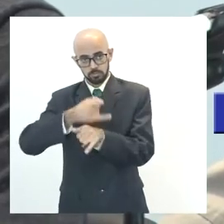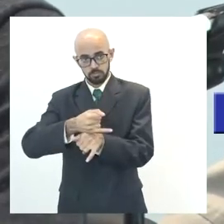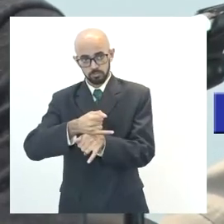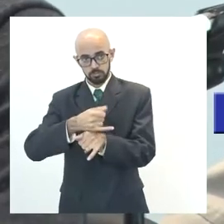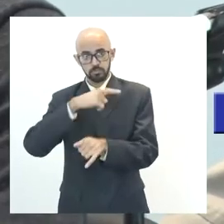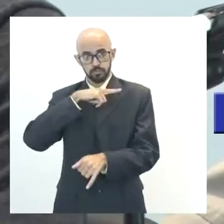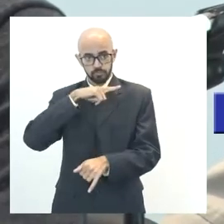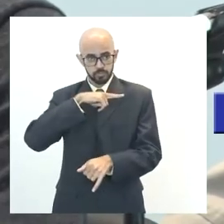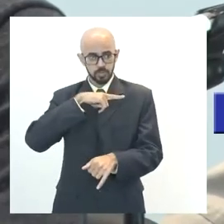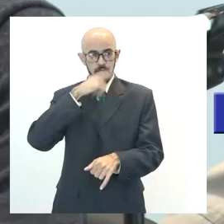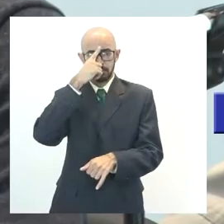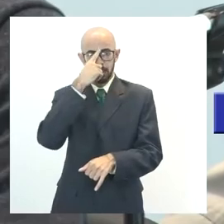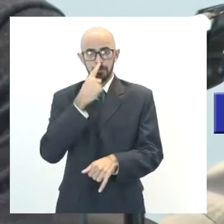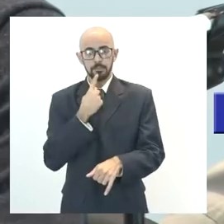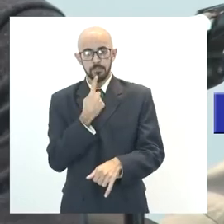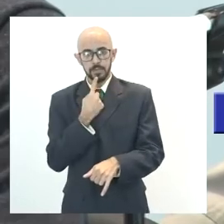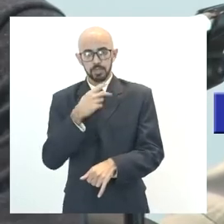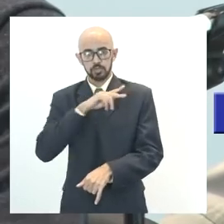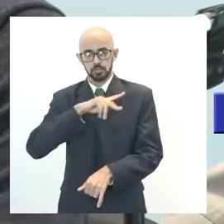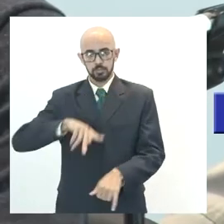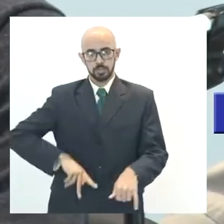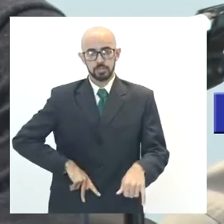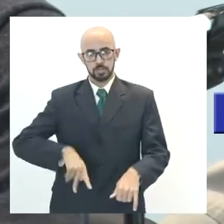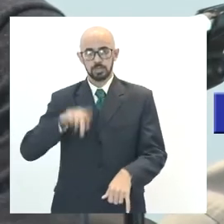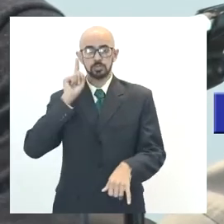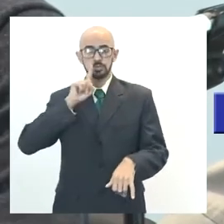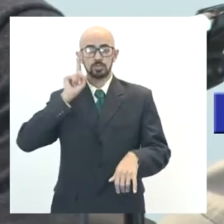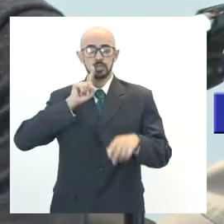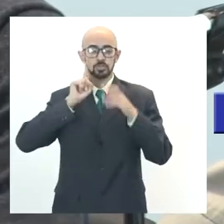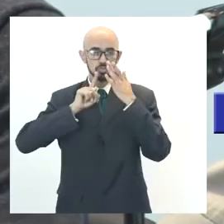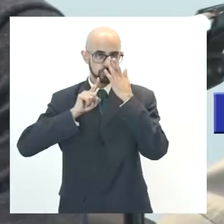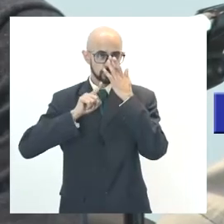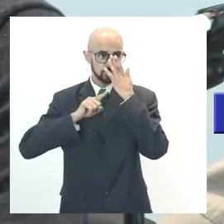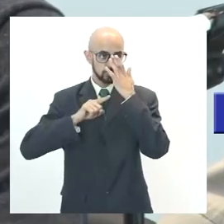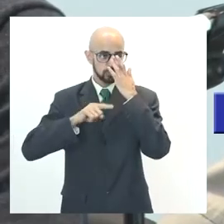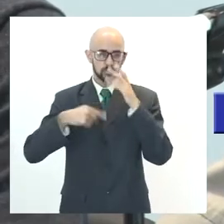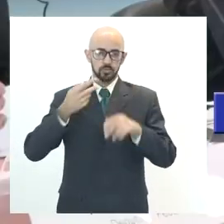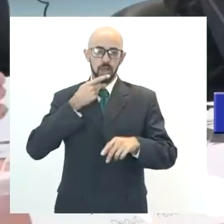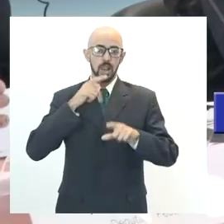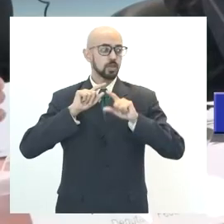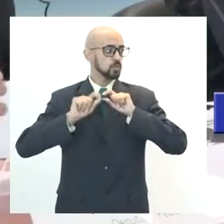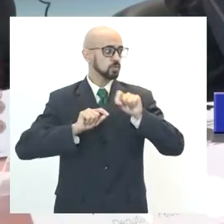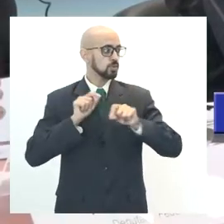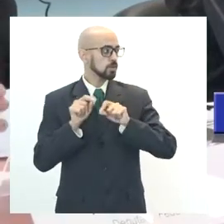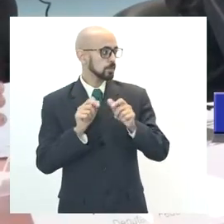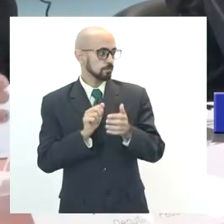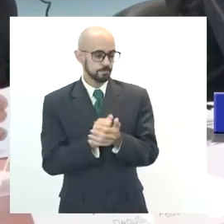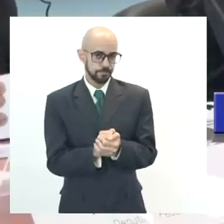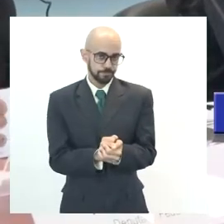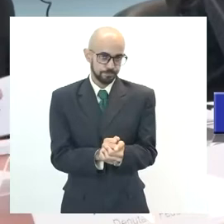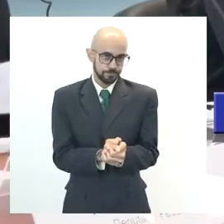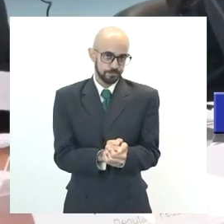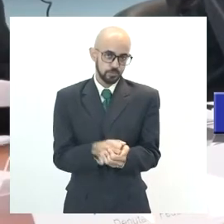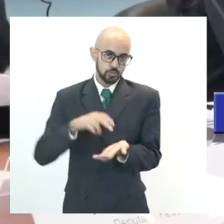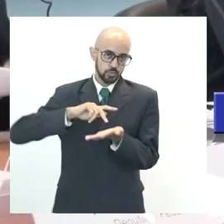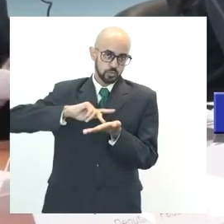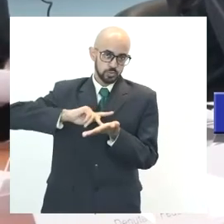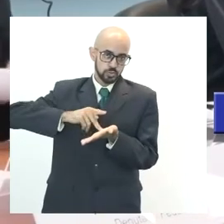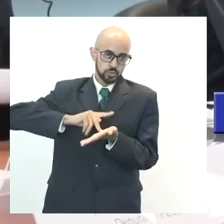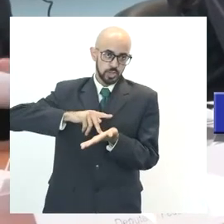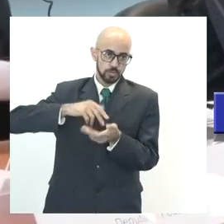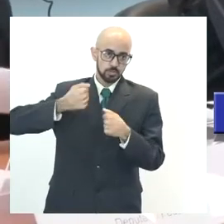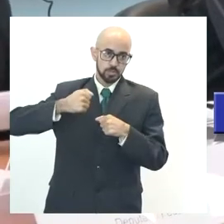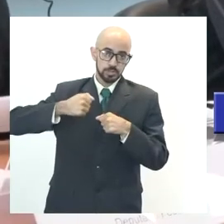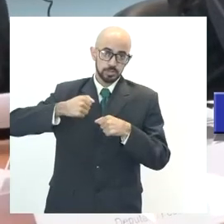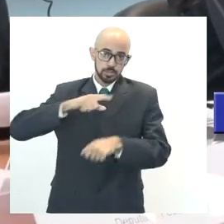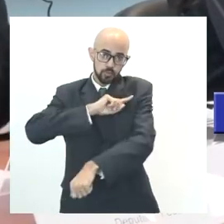uma imagem do presidente dos Estados Unidos dizendo lá que o sindicato tem que